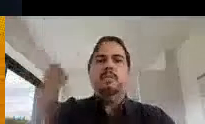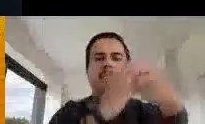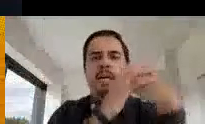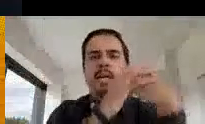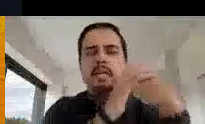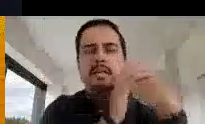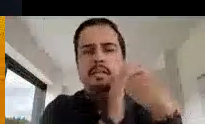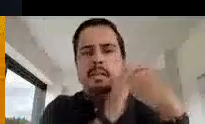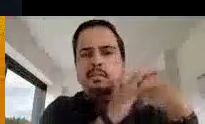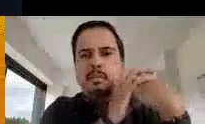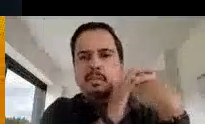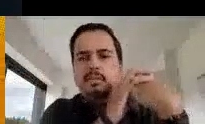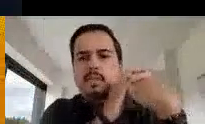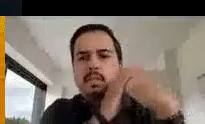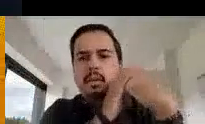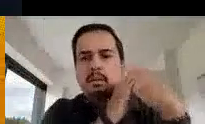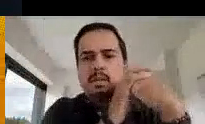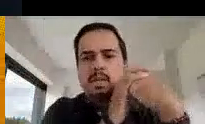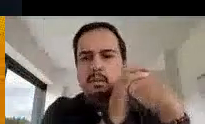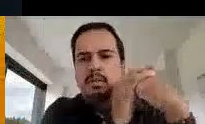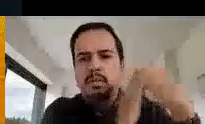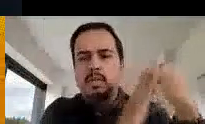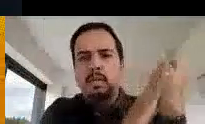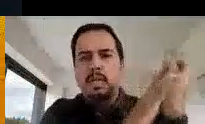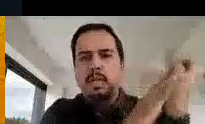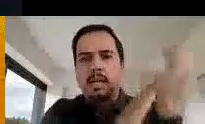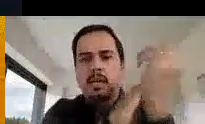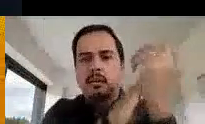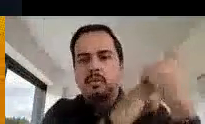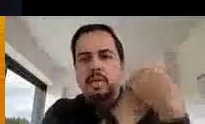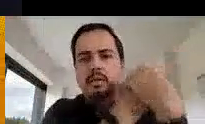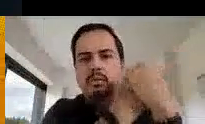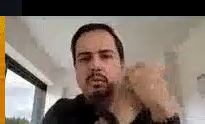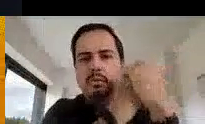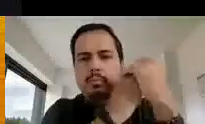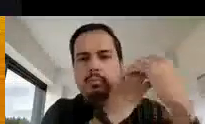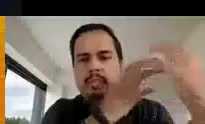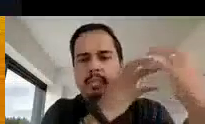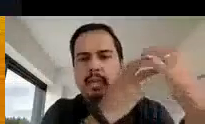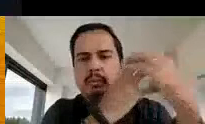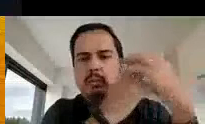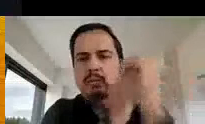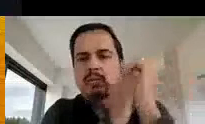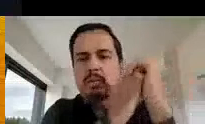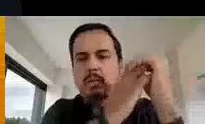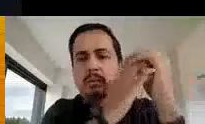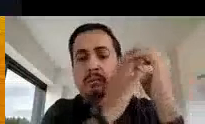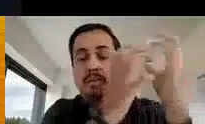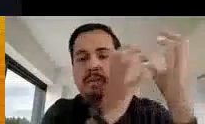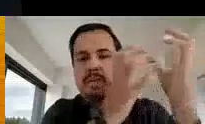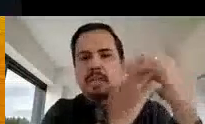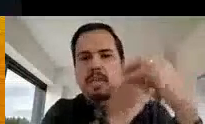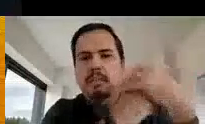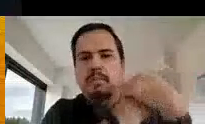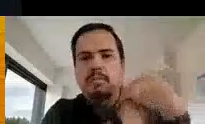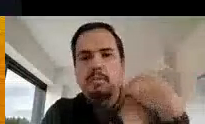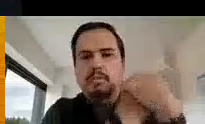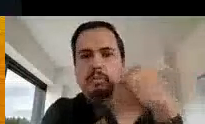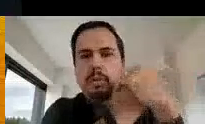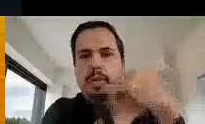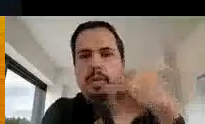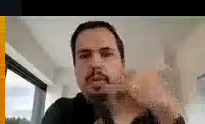Vamos falar, como eu disse, da transformação digital e da inovação, né? Conceitos mais densos e perfis,